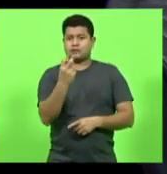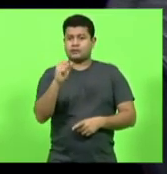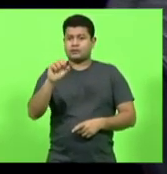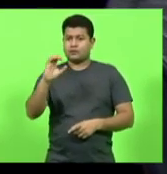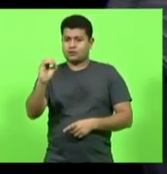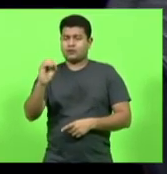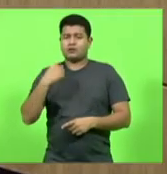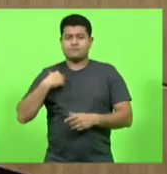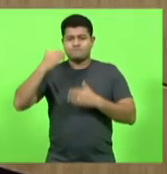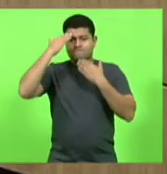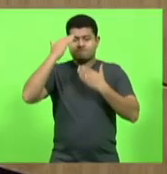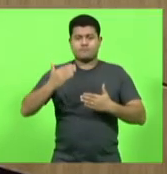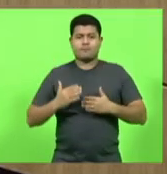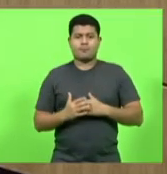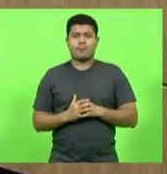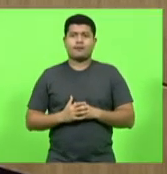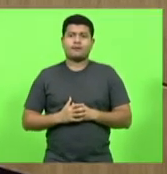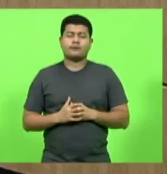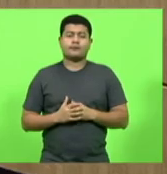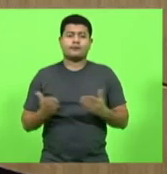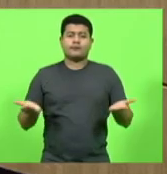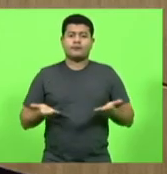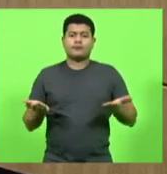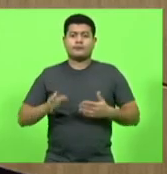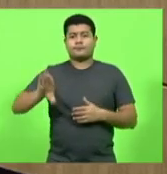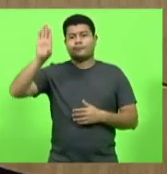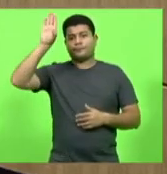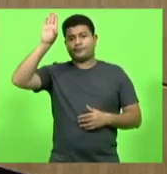obrigada. Com a palavra o deputado Jair Mioto.